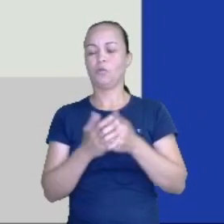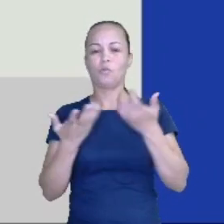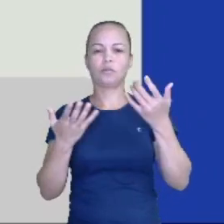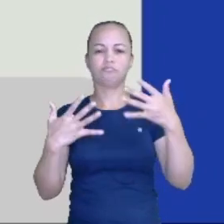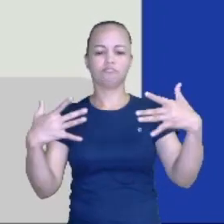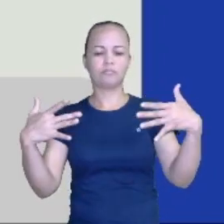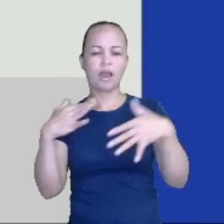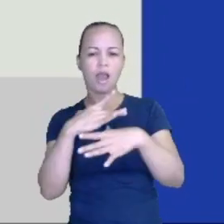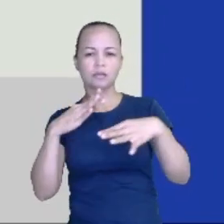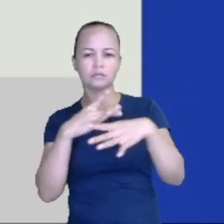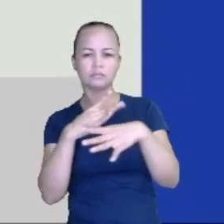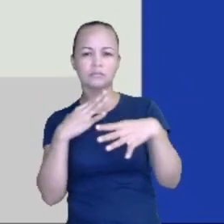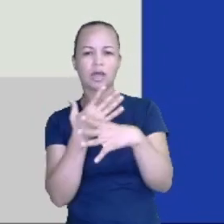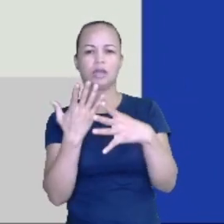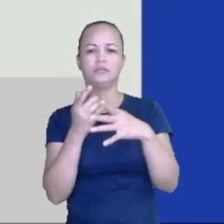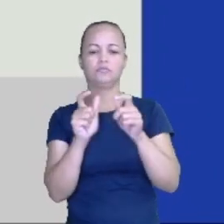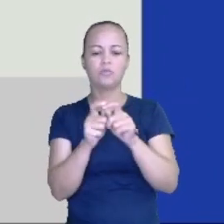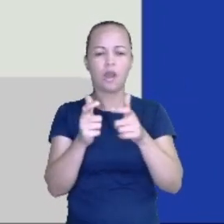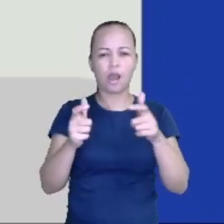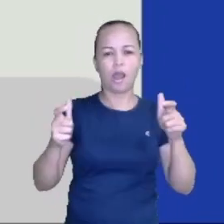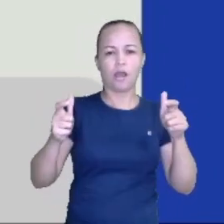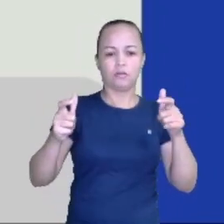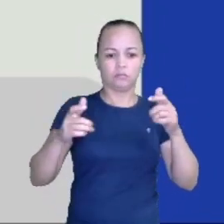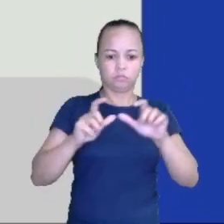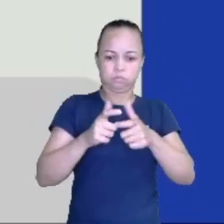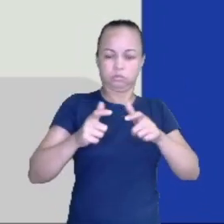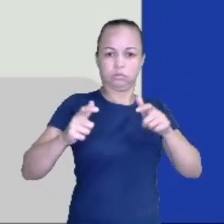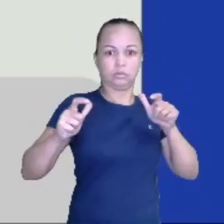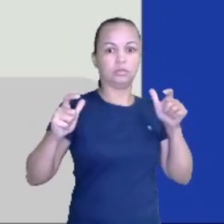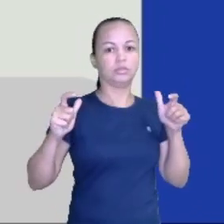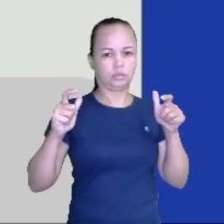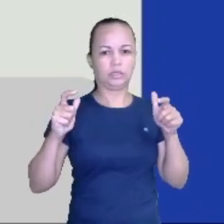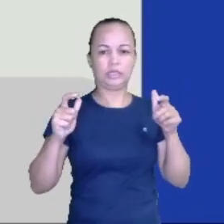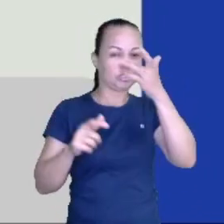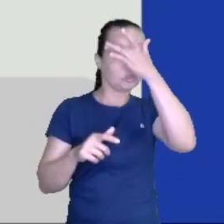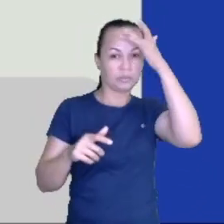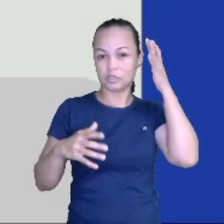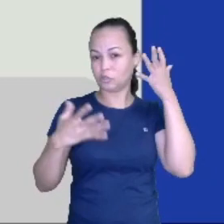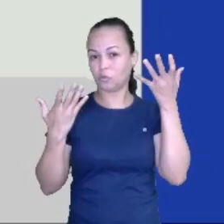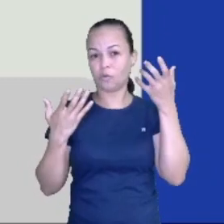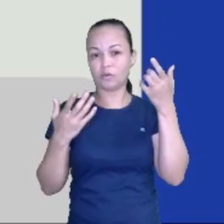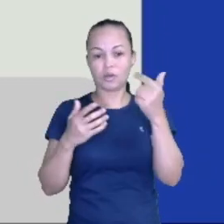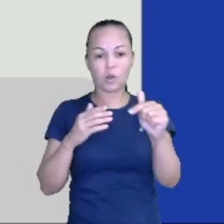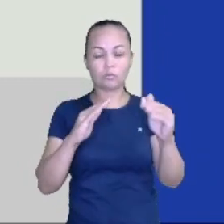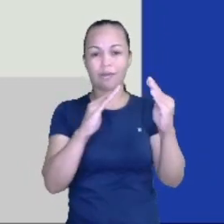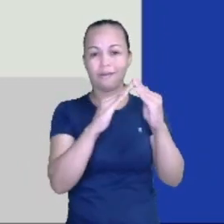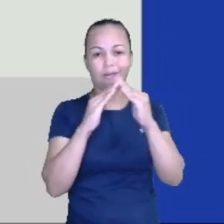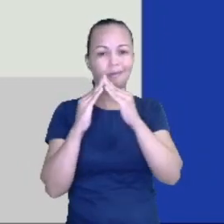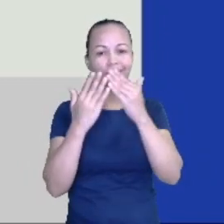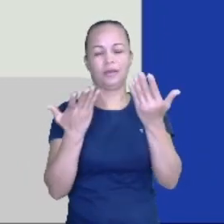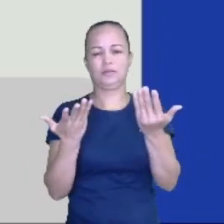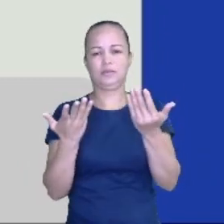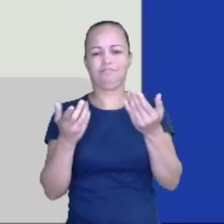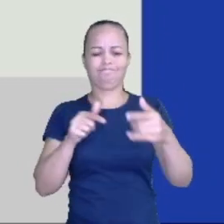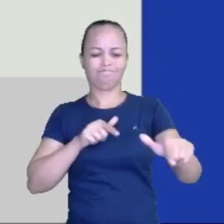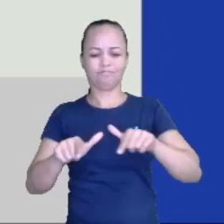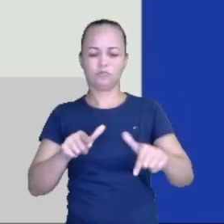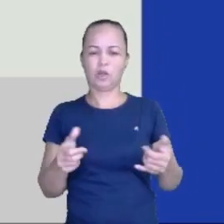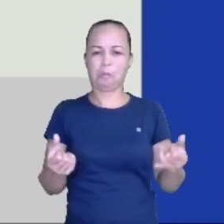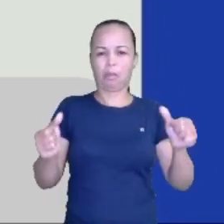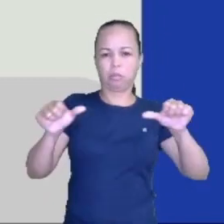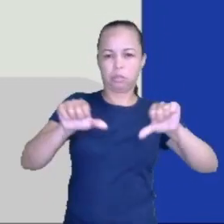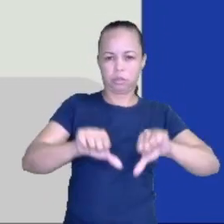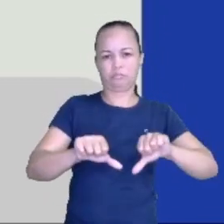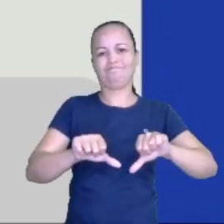começam a crescer sem planejamento, cresce, as pessoas ficam sem saber onde morar. O desemprego também ajuda